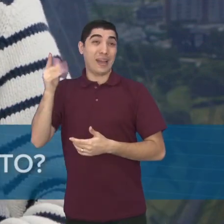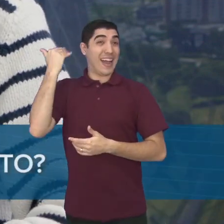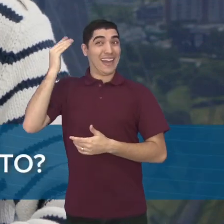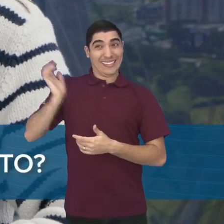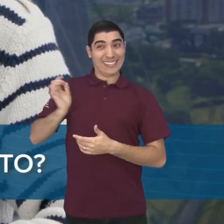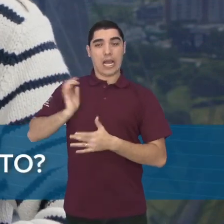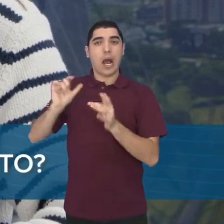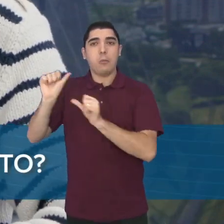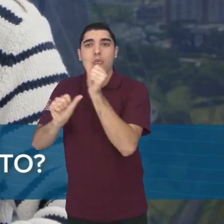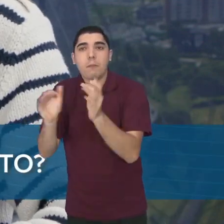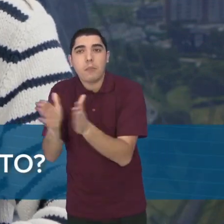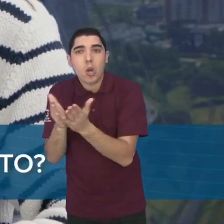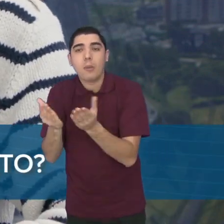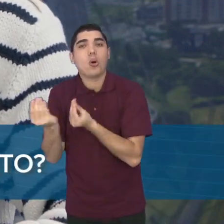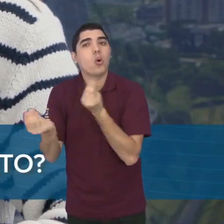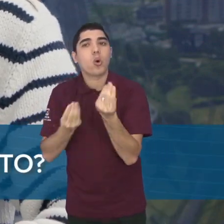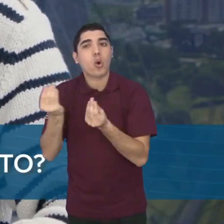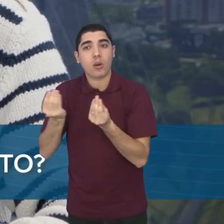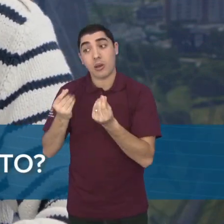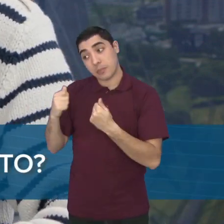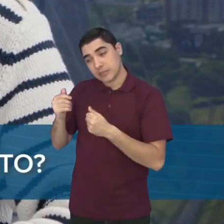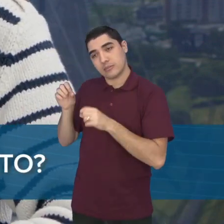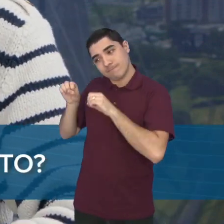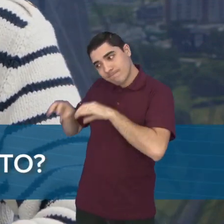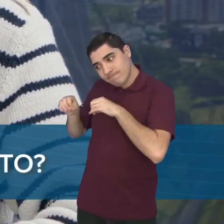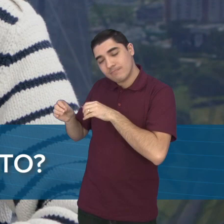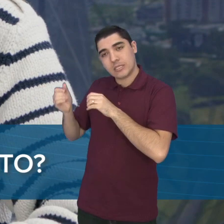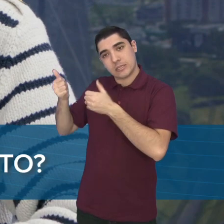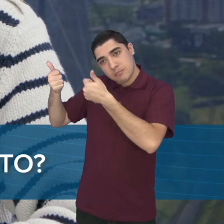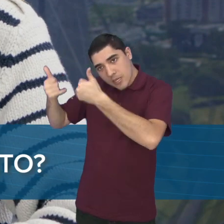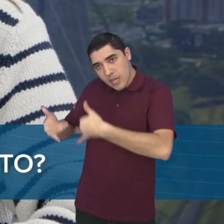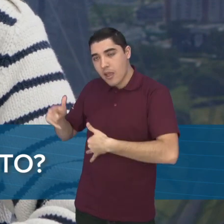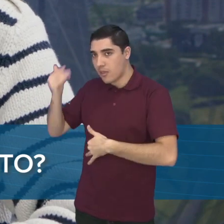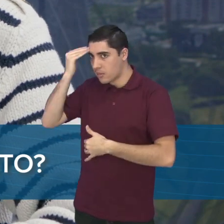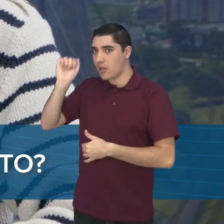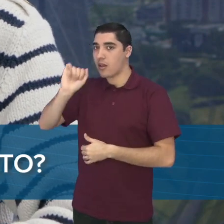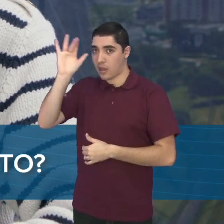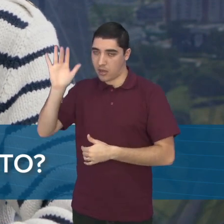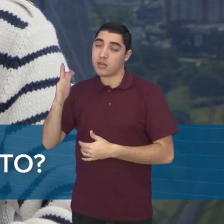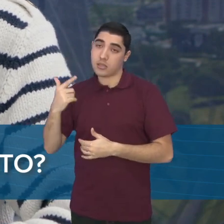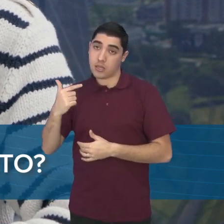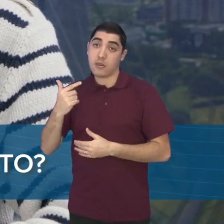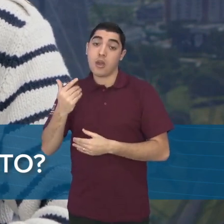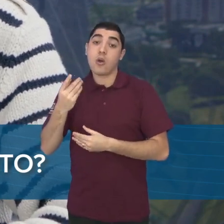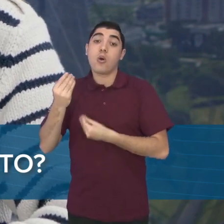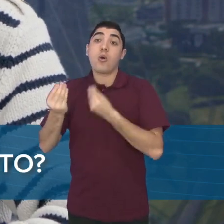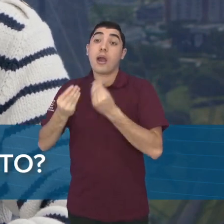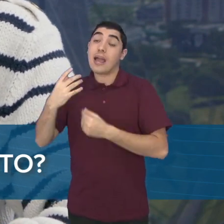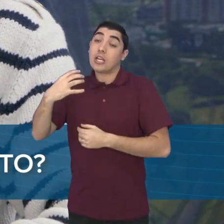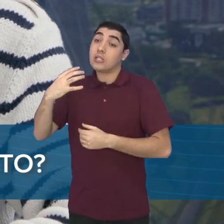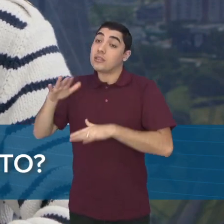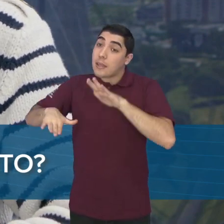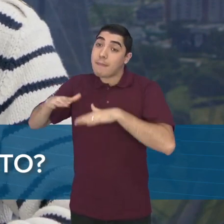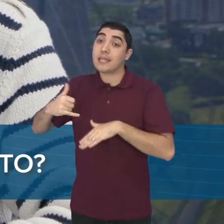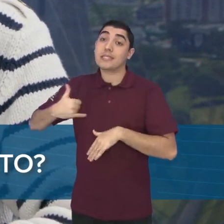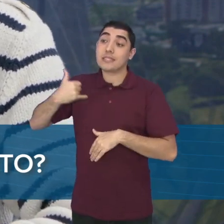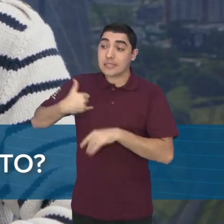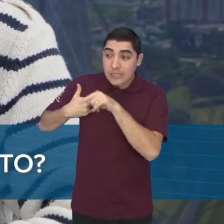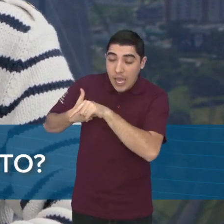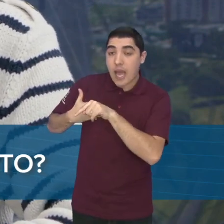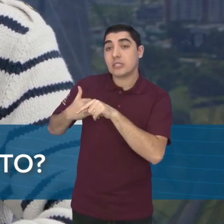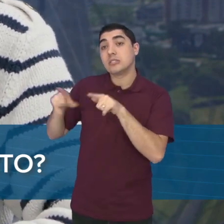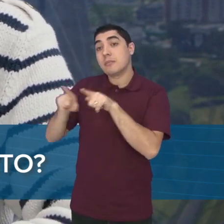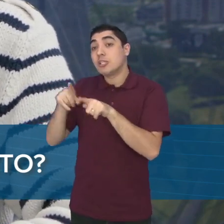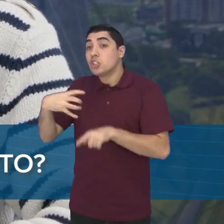drasticamente. E aí? Então ela precisa ir entendendo o que está acontecendo, precisa ser comunicado. Mas eu acho que é isso. Qual a forma é de acordo com a idade, de